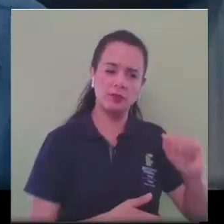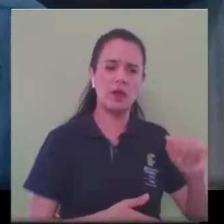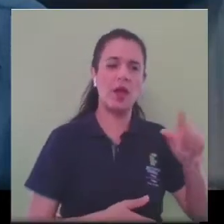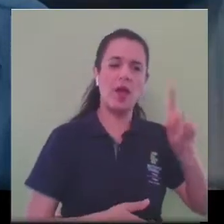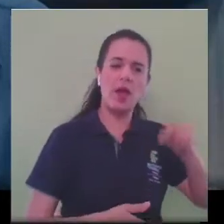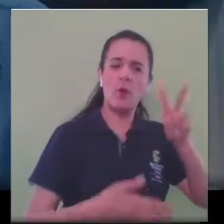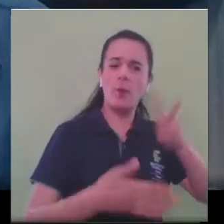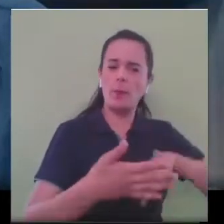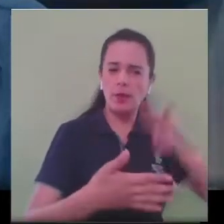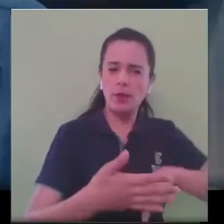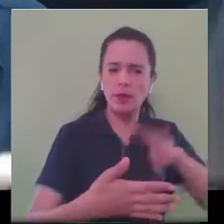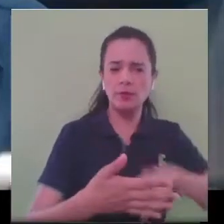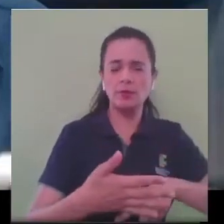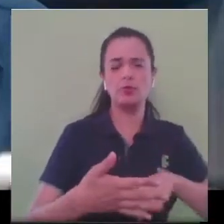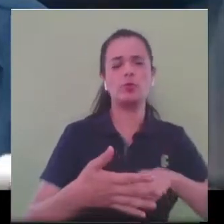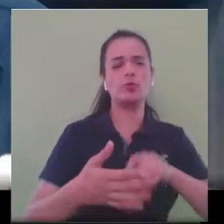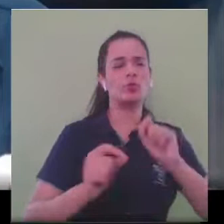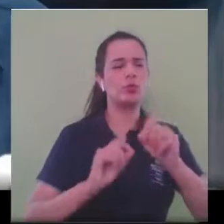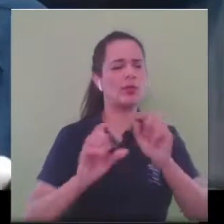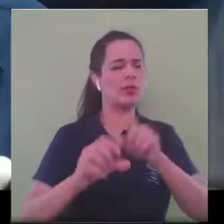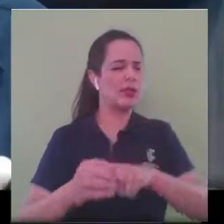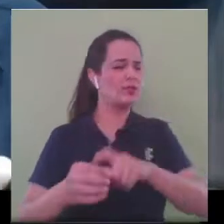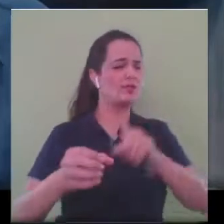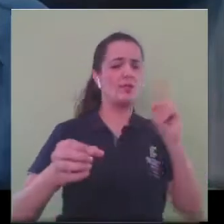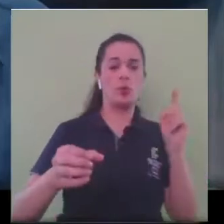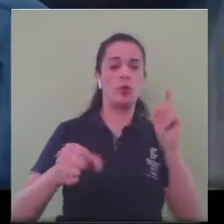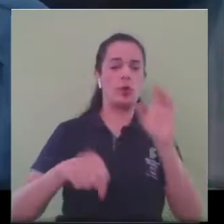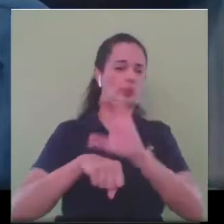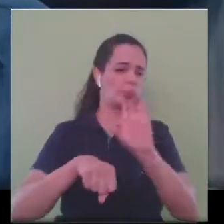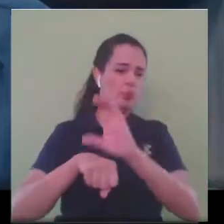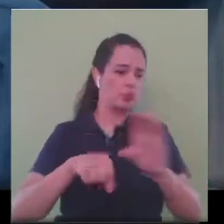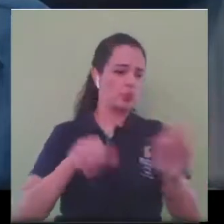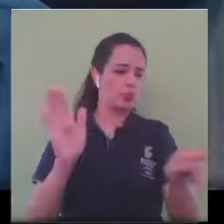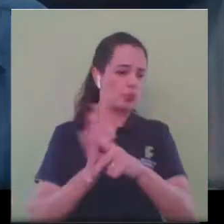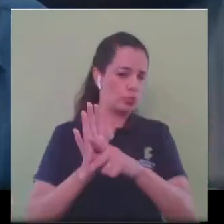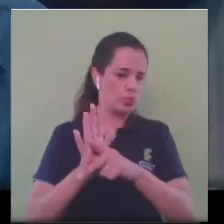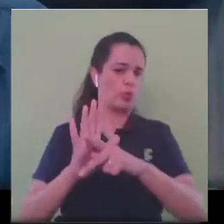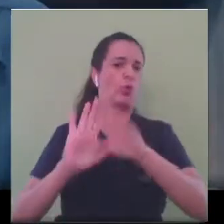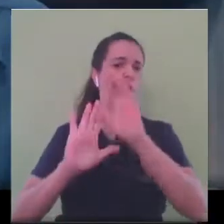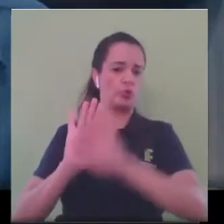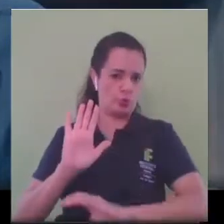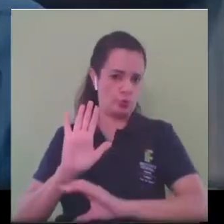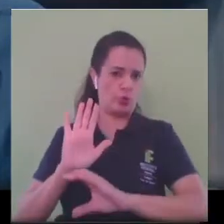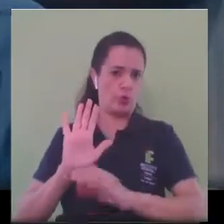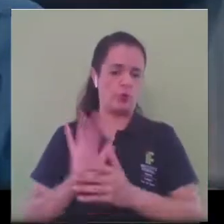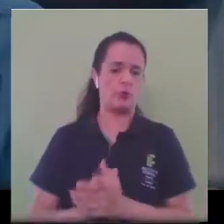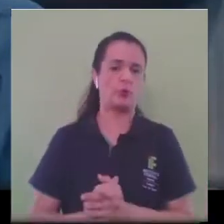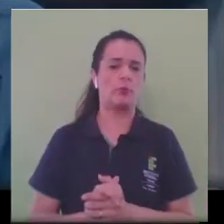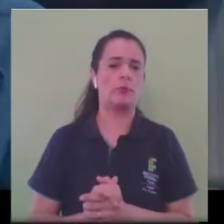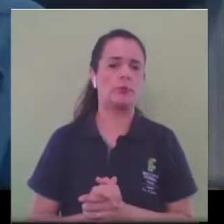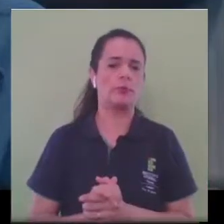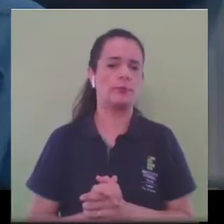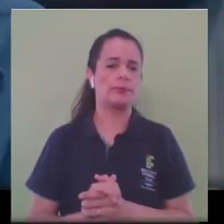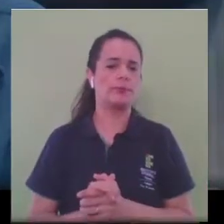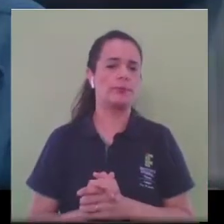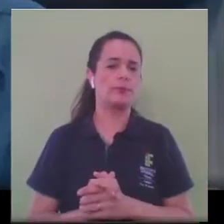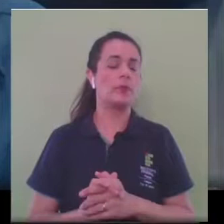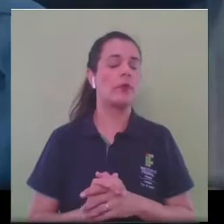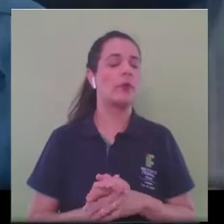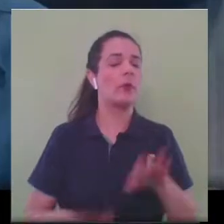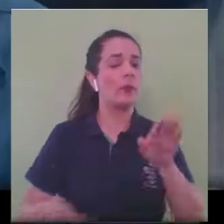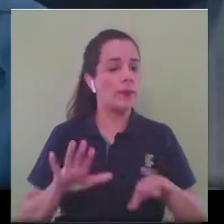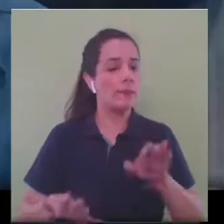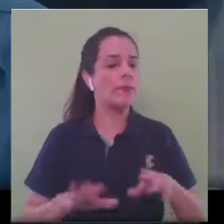uma leitura que está independente de um currículo propriamente. Ela parte e deve partir necessariamente da sua própria vontade de